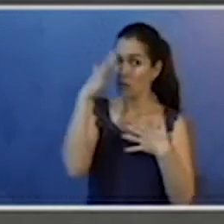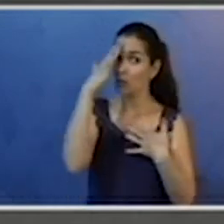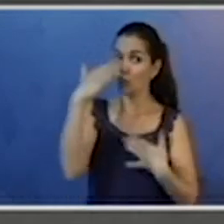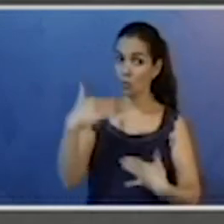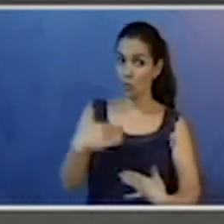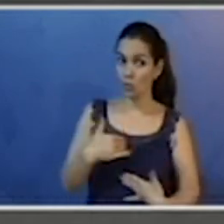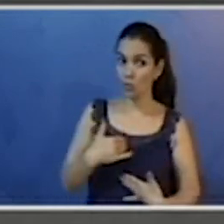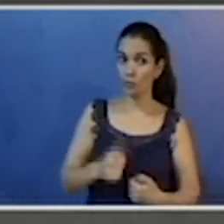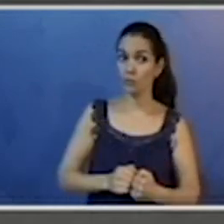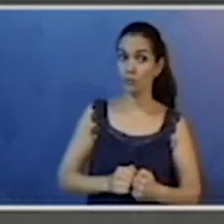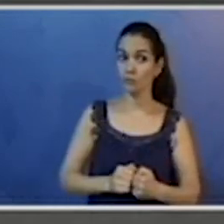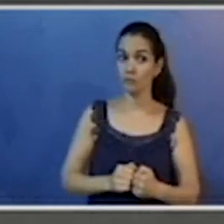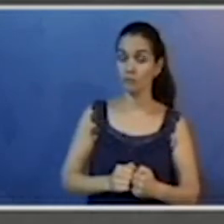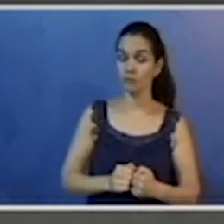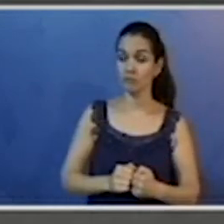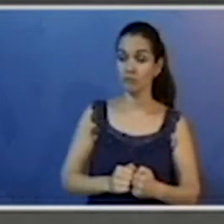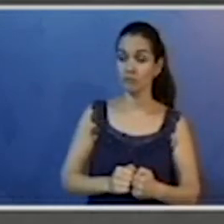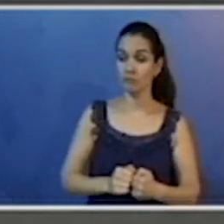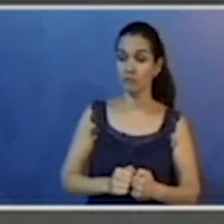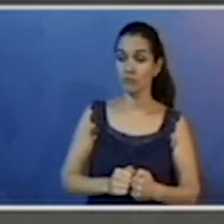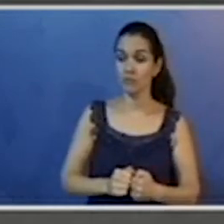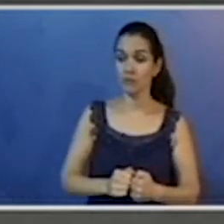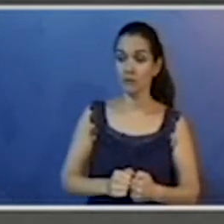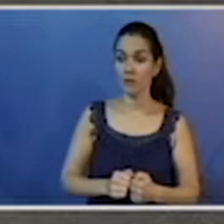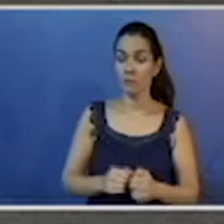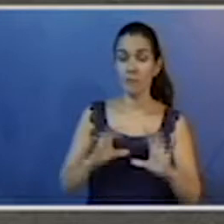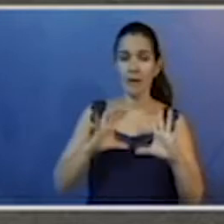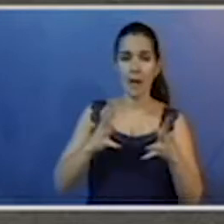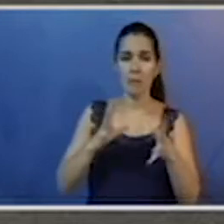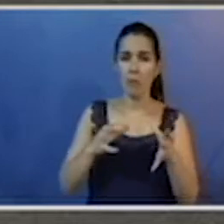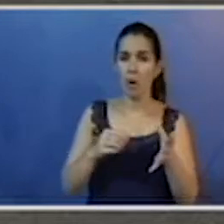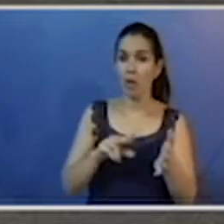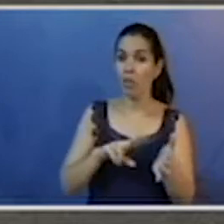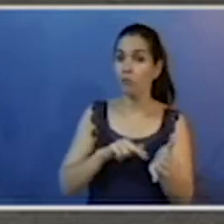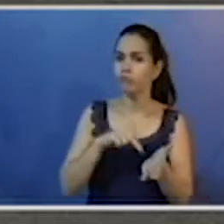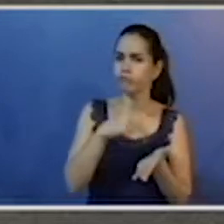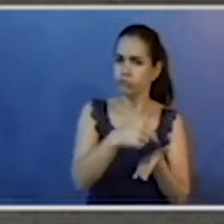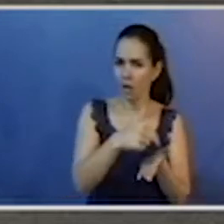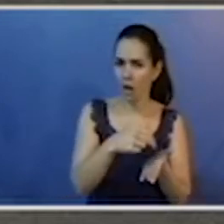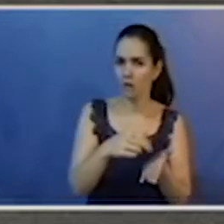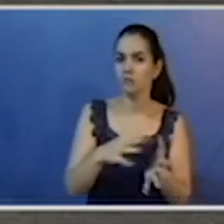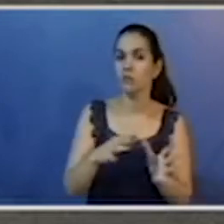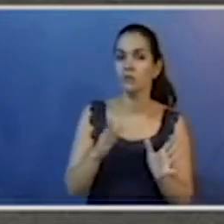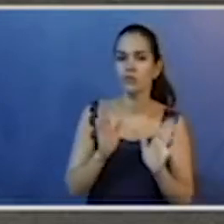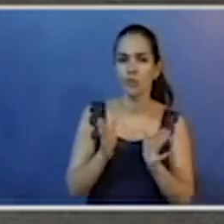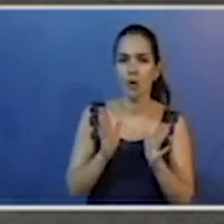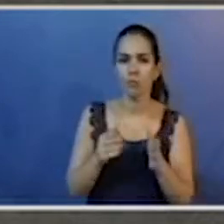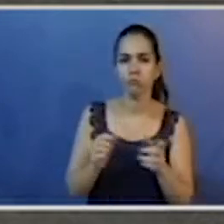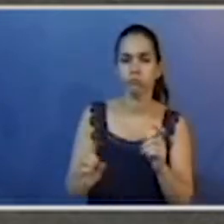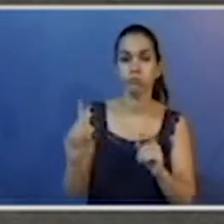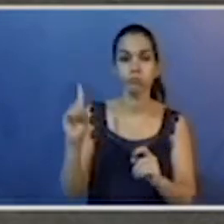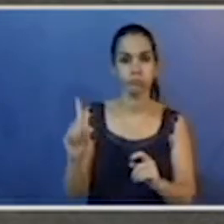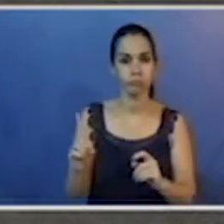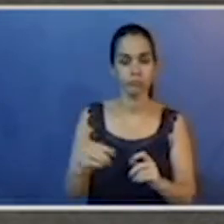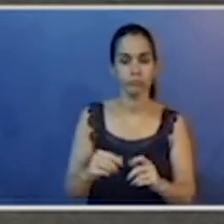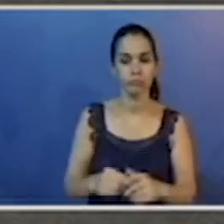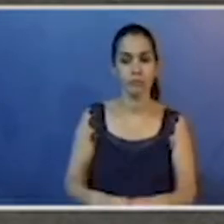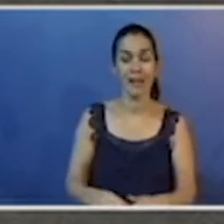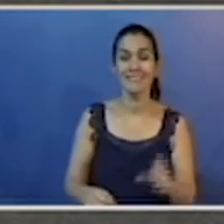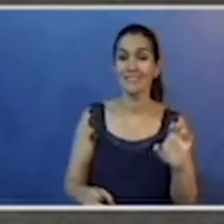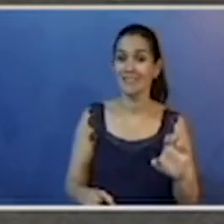inclina ele Traz Ela de Volta para um pular obstáculo aqui giro pé